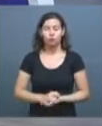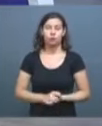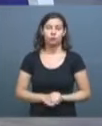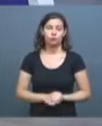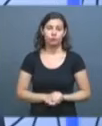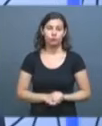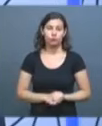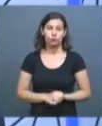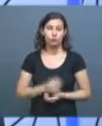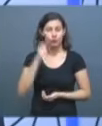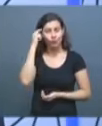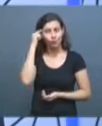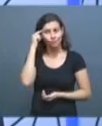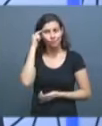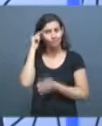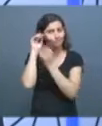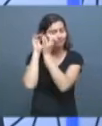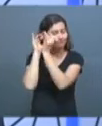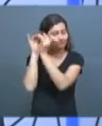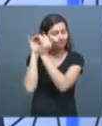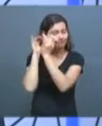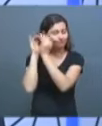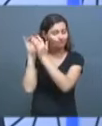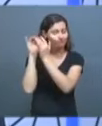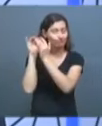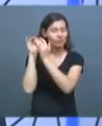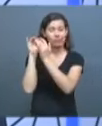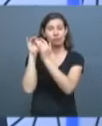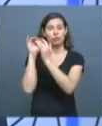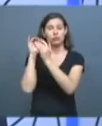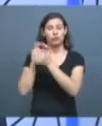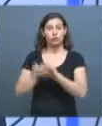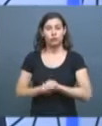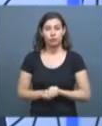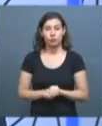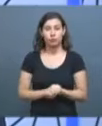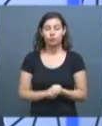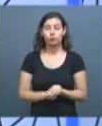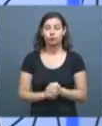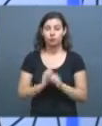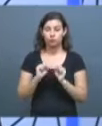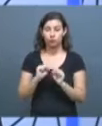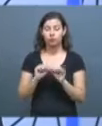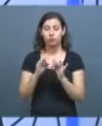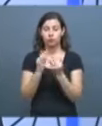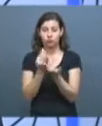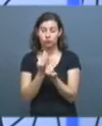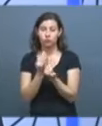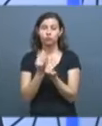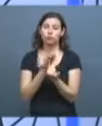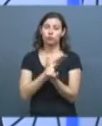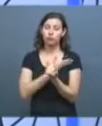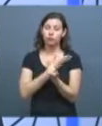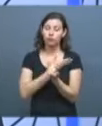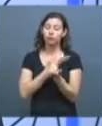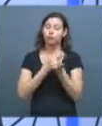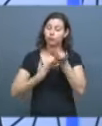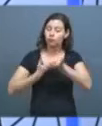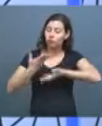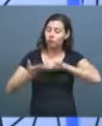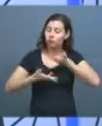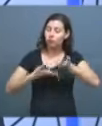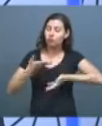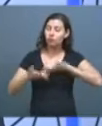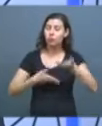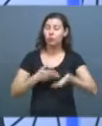um mal-estar psíquico, uma ação de exaustão psíquica, ela pode ser acolhida. Acho que a pessoa, em qualquer situação, ela quando precisa de ajuda, uma das